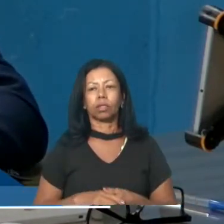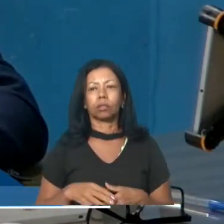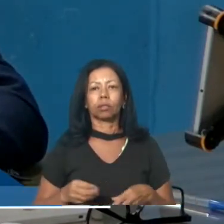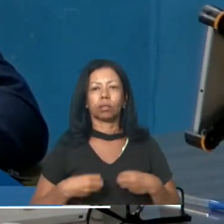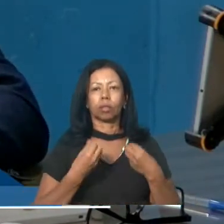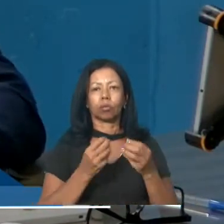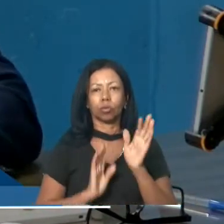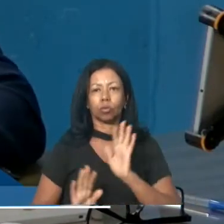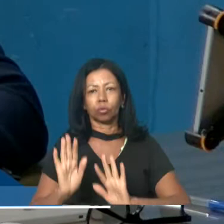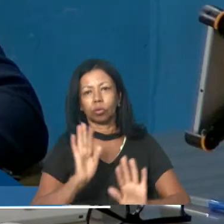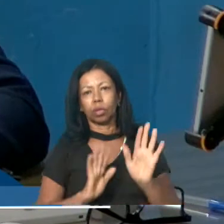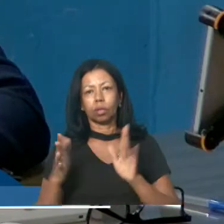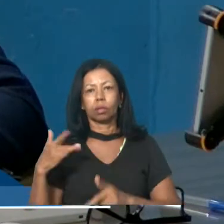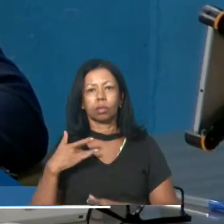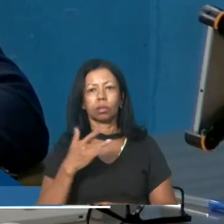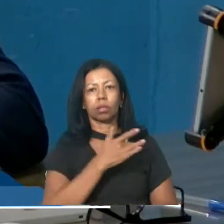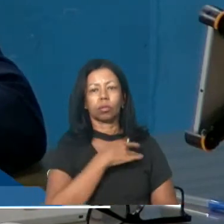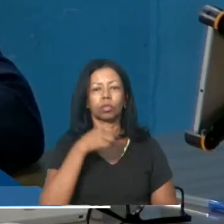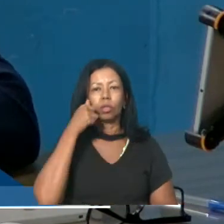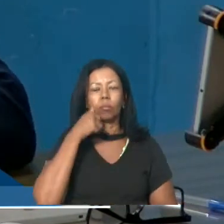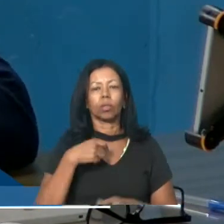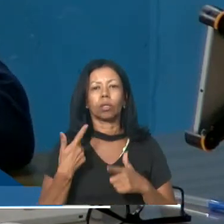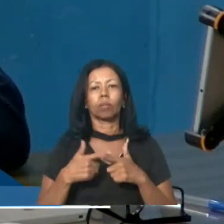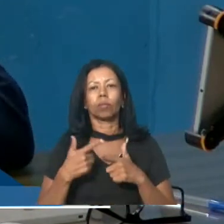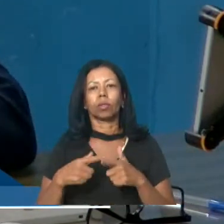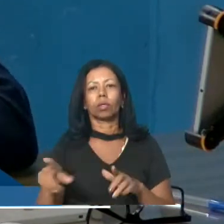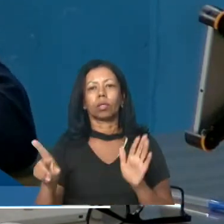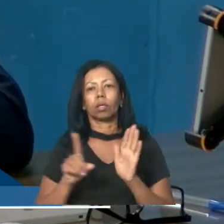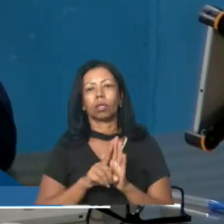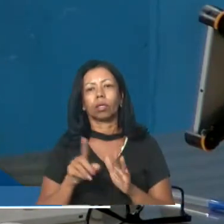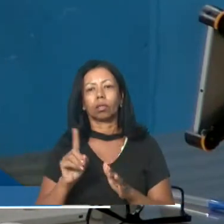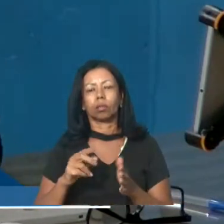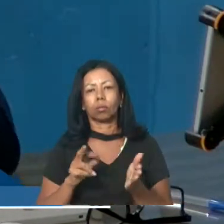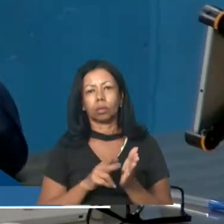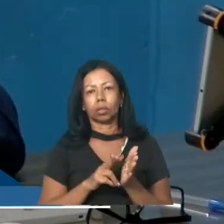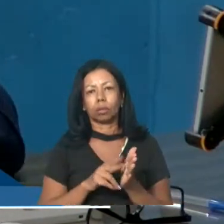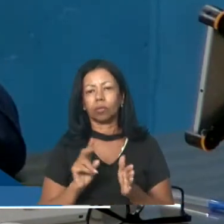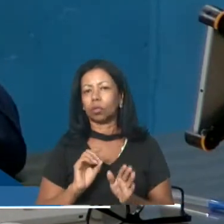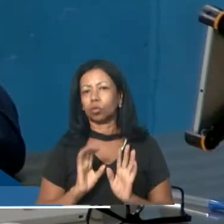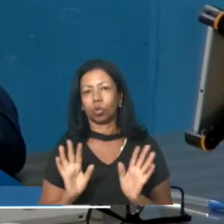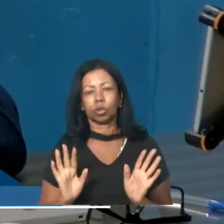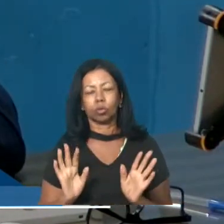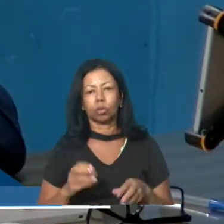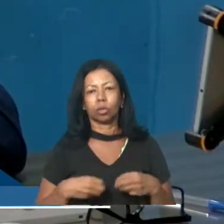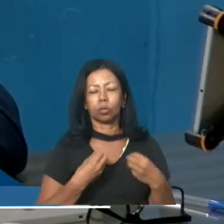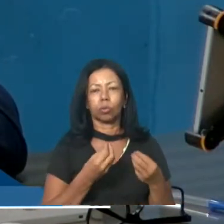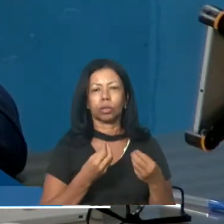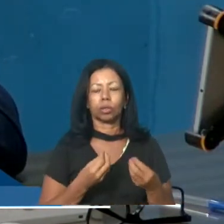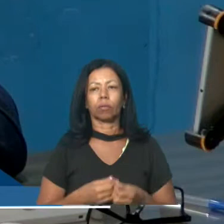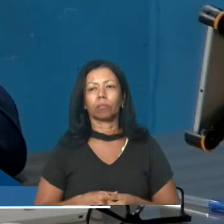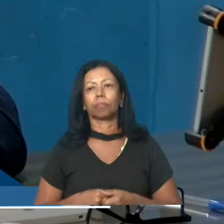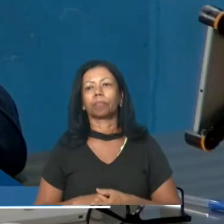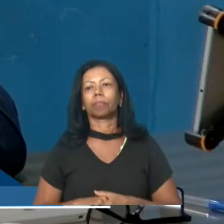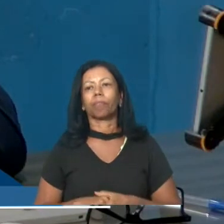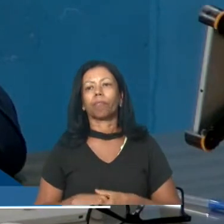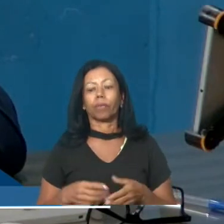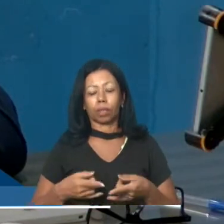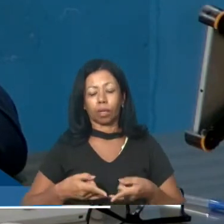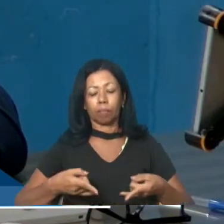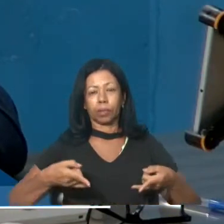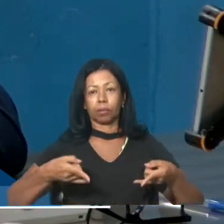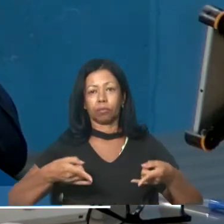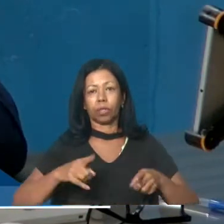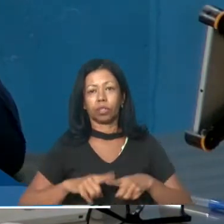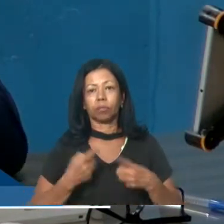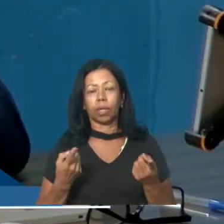desses cuidados da saúde da mulher, porque a lei não significa apenas isso, distribuição de absorventes,